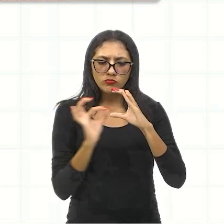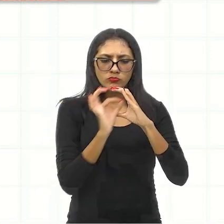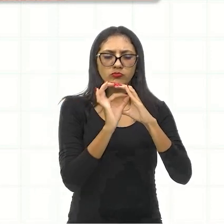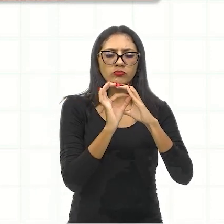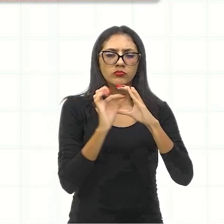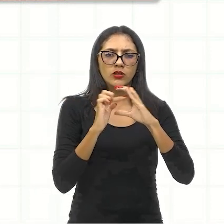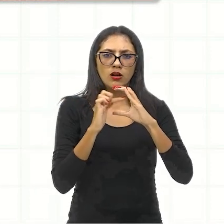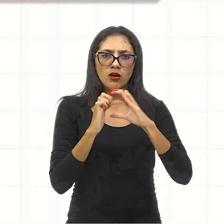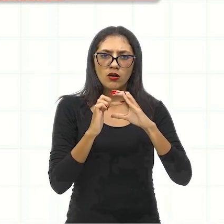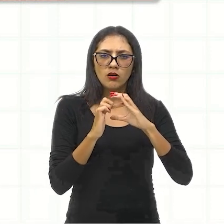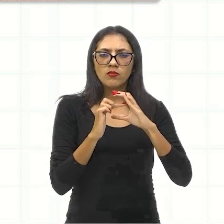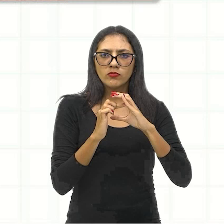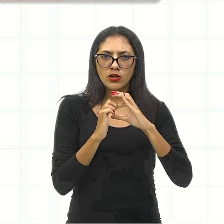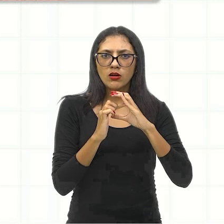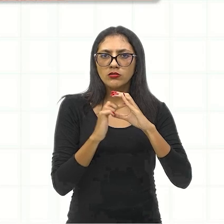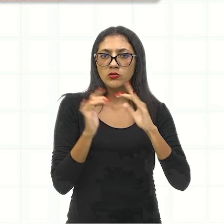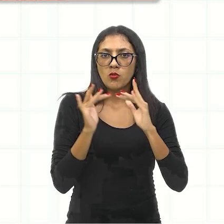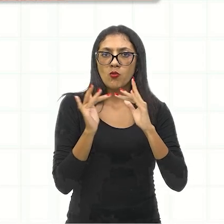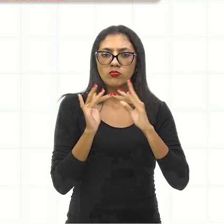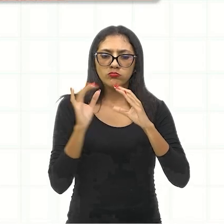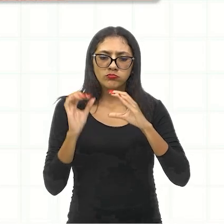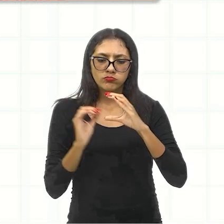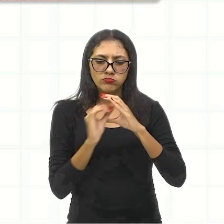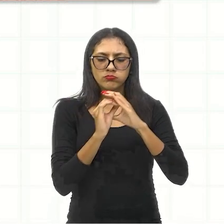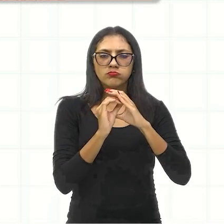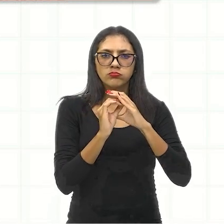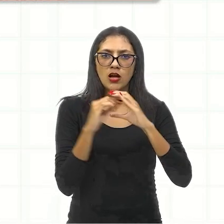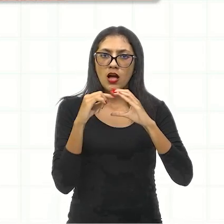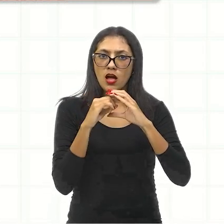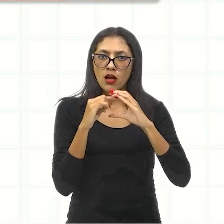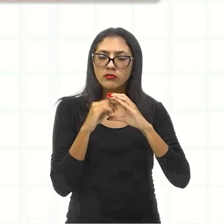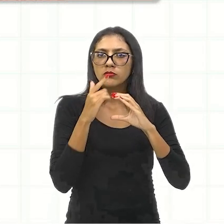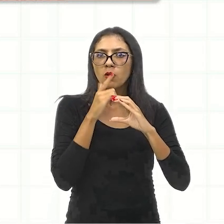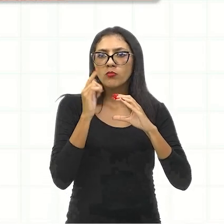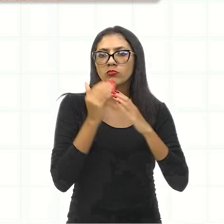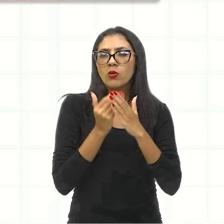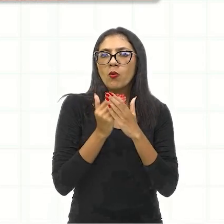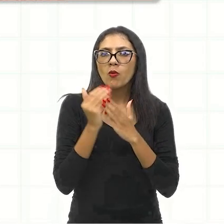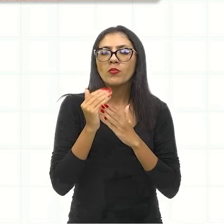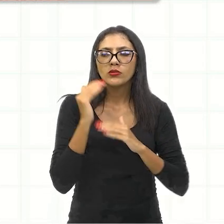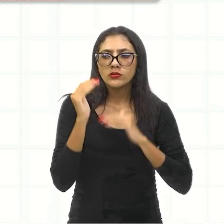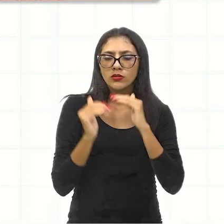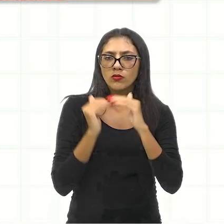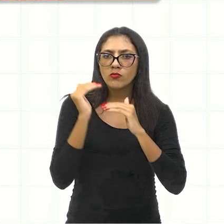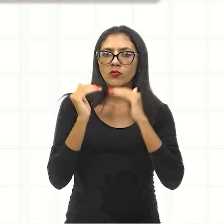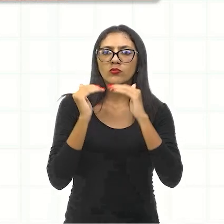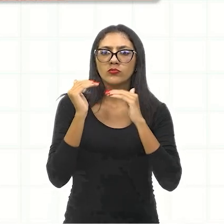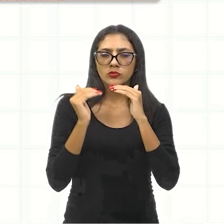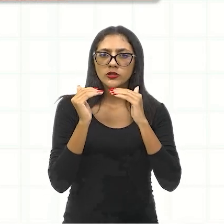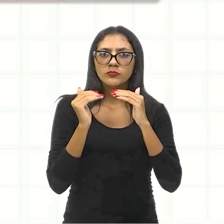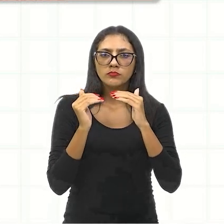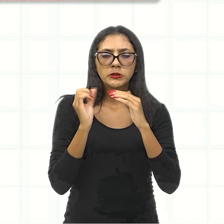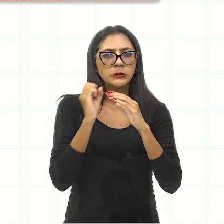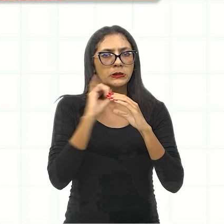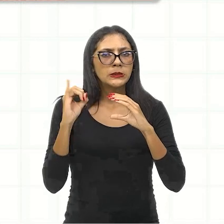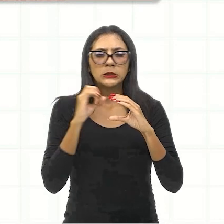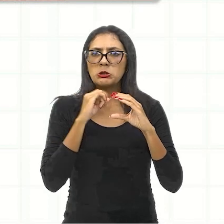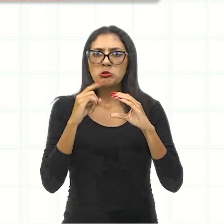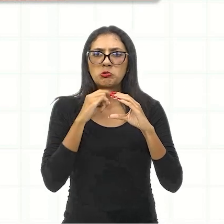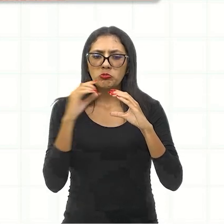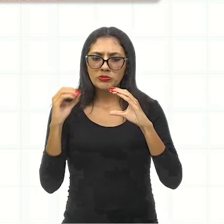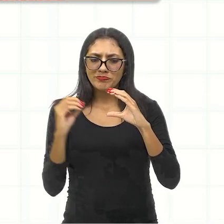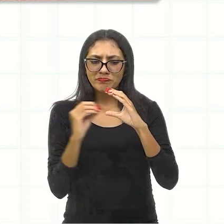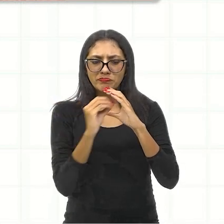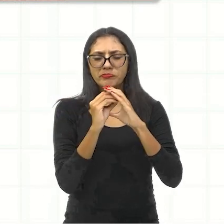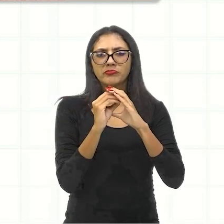temos, então, a anidação. E aí inicia a gravidez. Caso contrário, ele será eliminado junto com a menstruação. E a